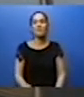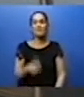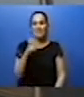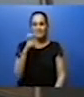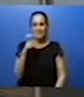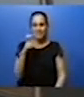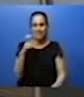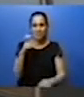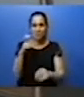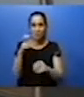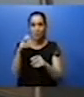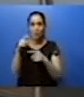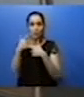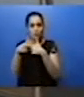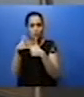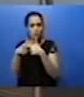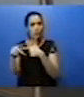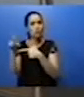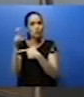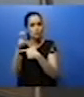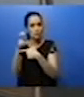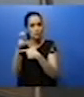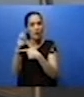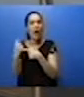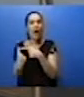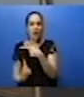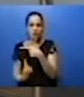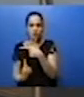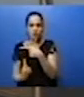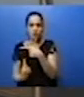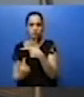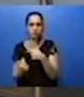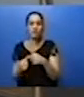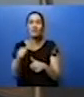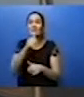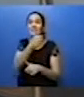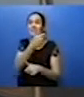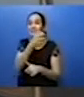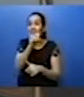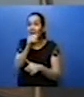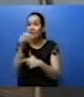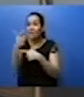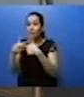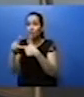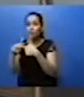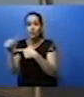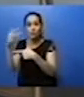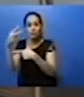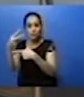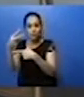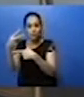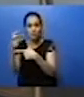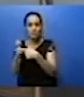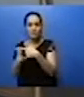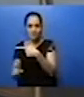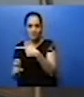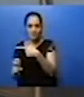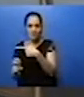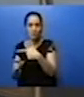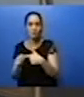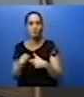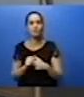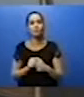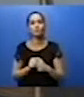1/10 de vez por 52 ok éh aqui também ó 3